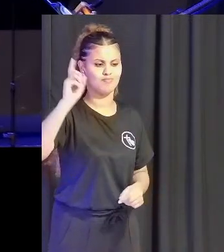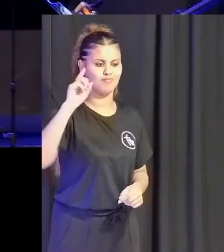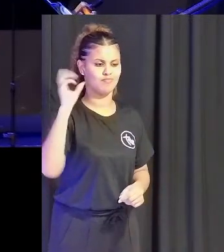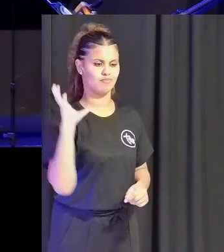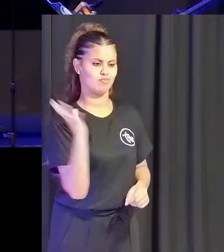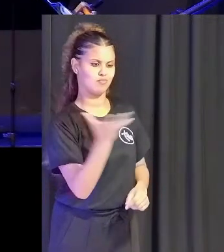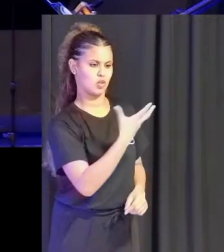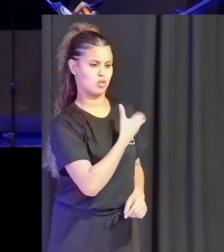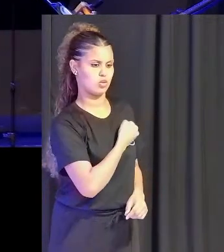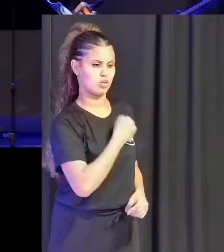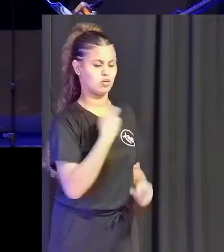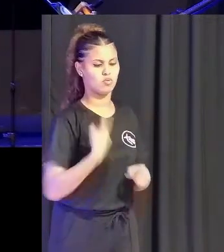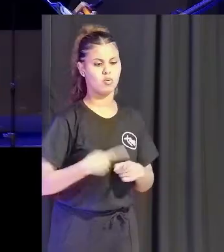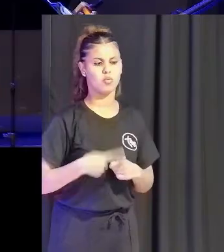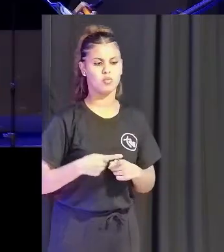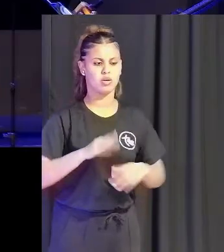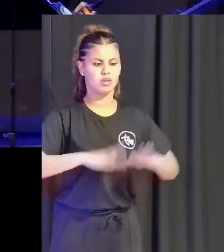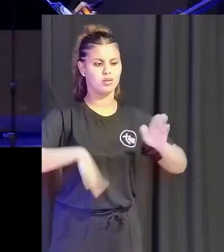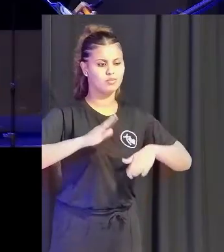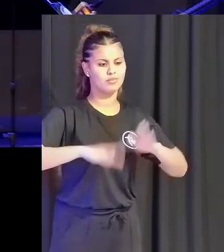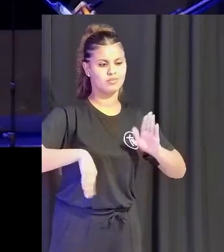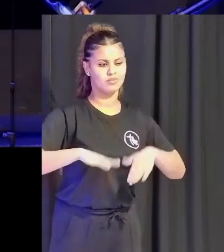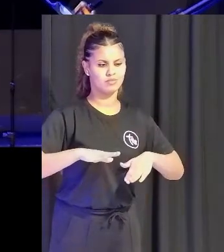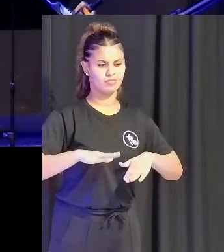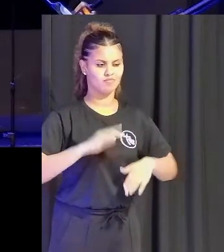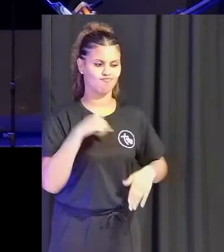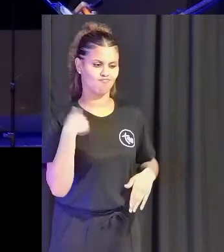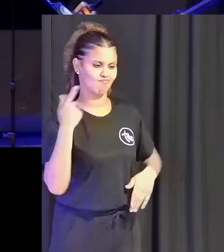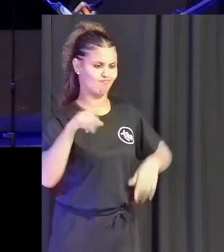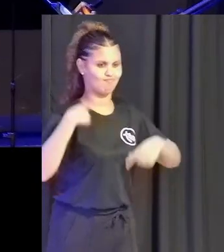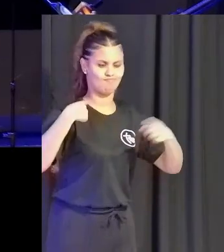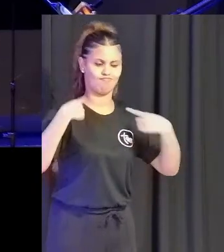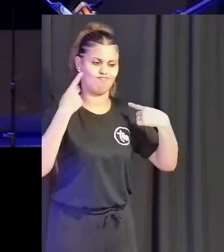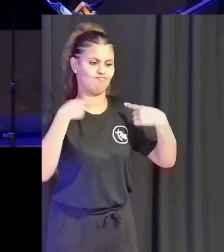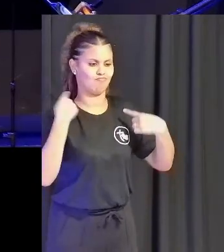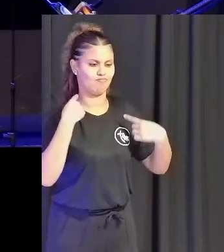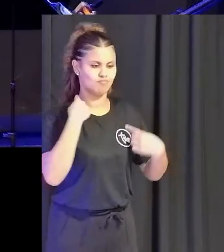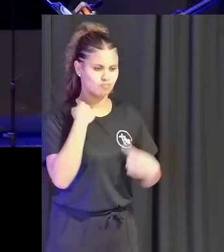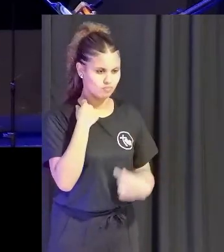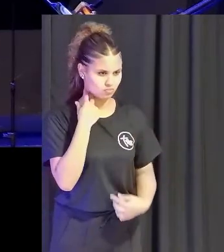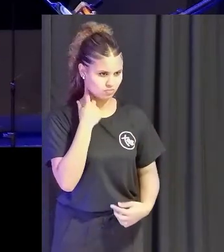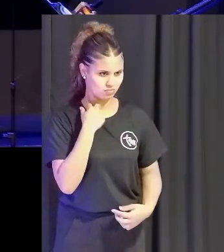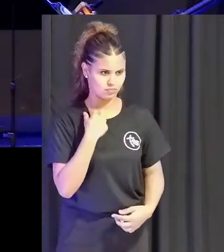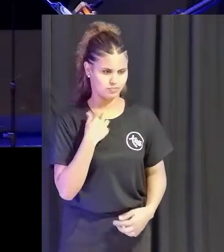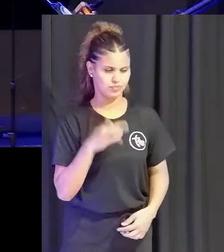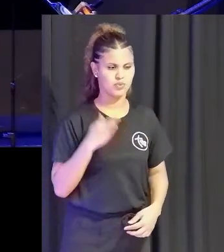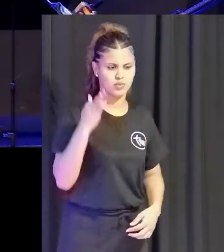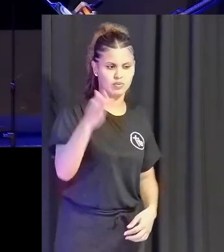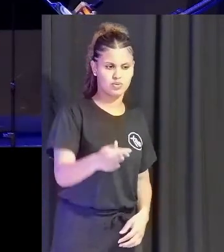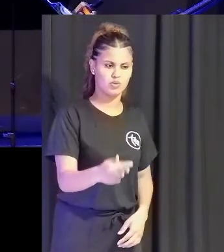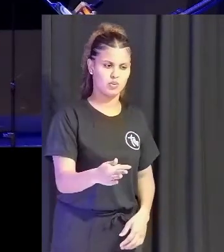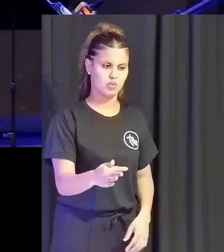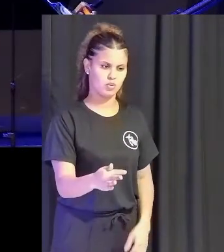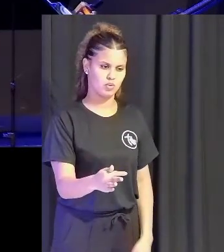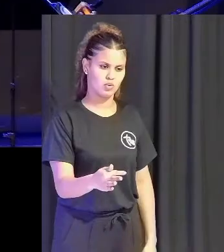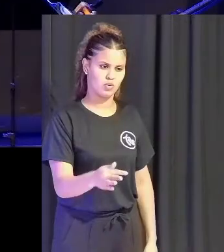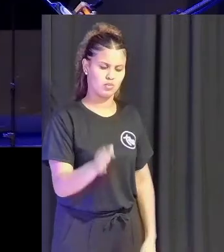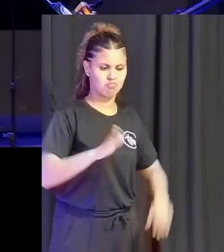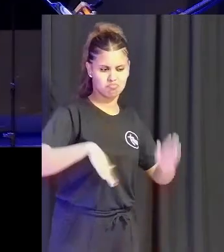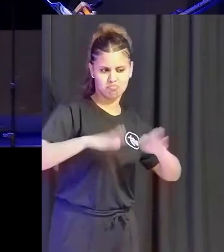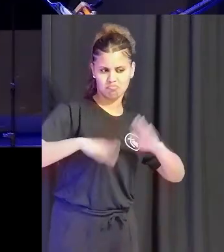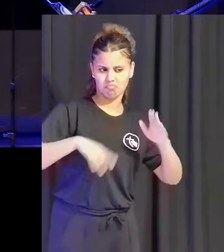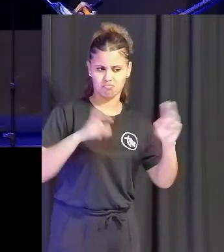as tentações que a gente enfrenta no futuro são dificuldades que a gente teve no nosso passado.